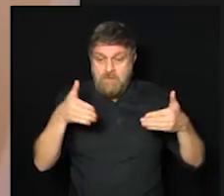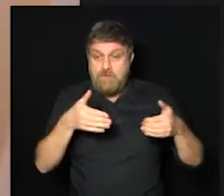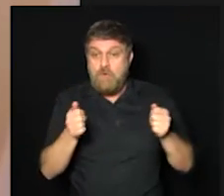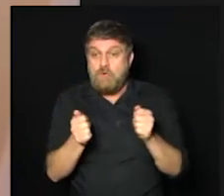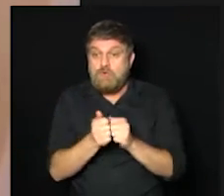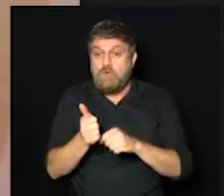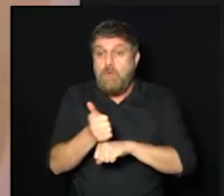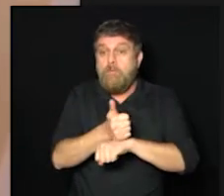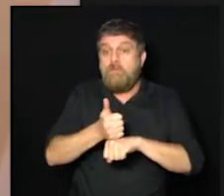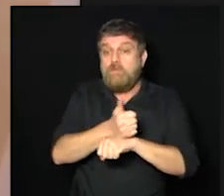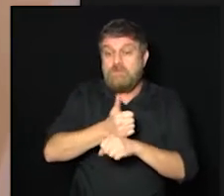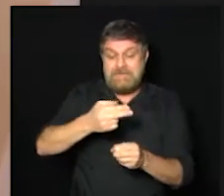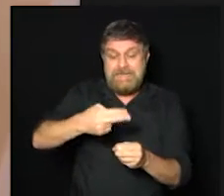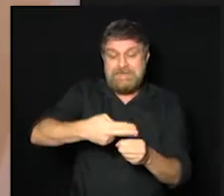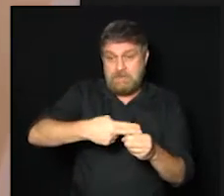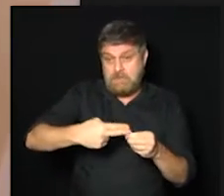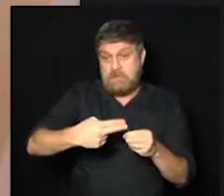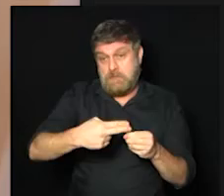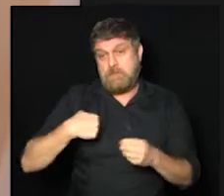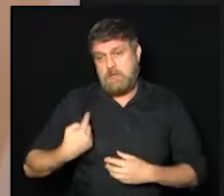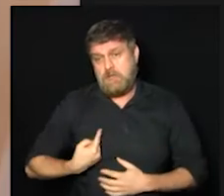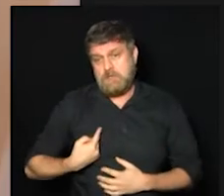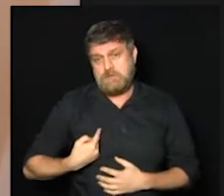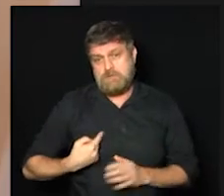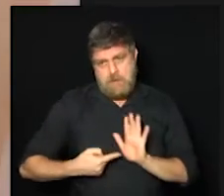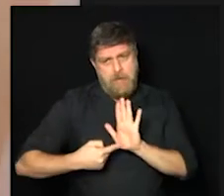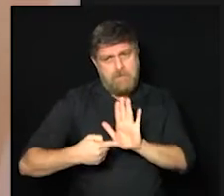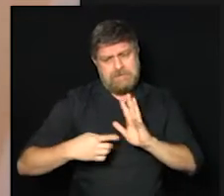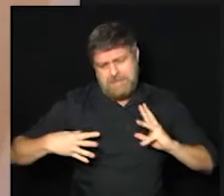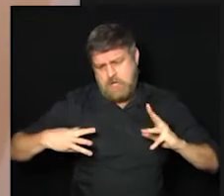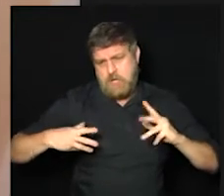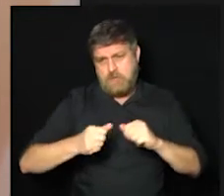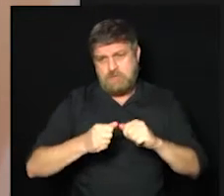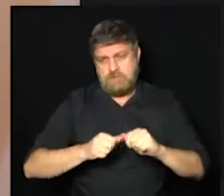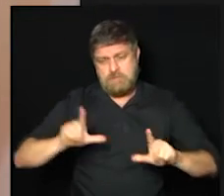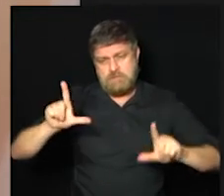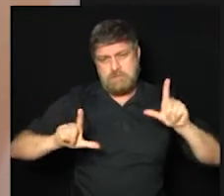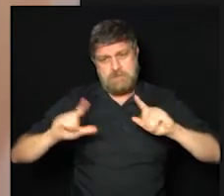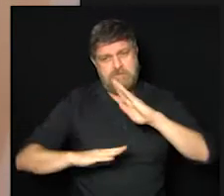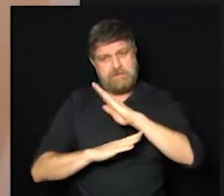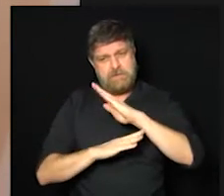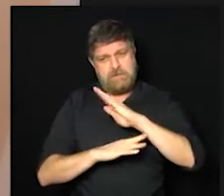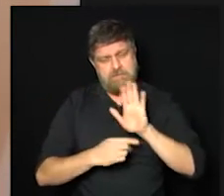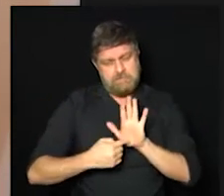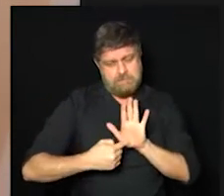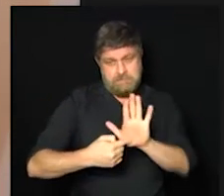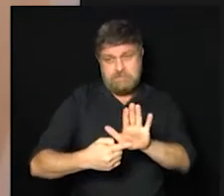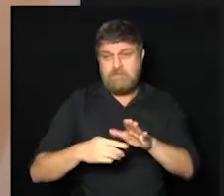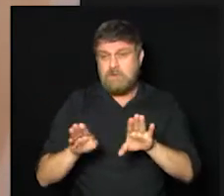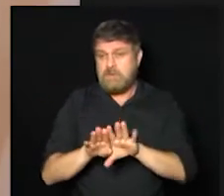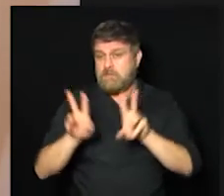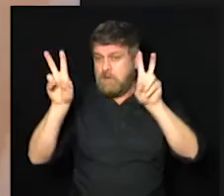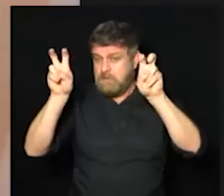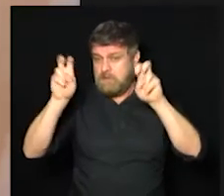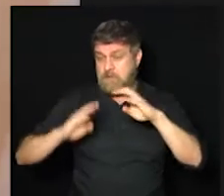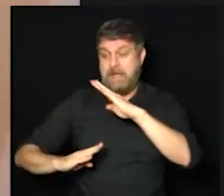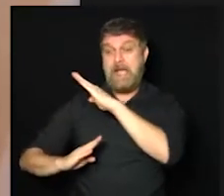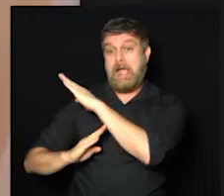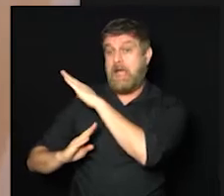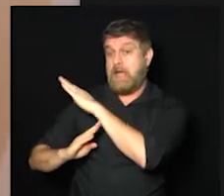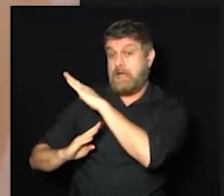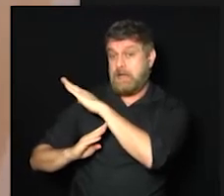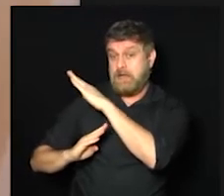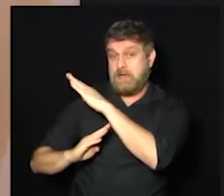especialistas da Unicamp, e a gente com certeza vai trazer tudo aqui na TV Câmara Campinas. E falando em Câmara